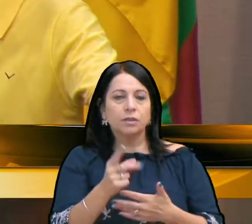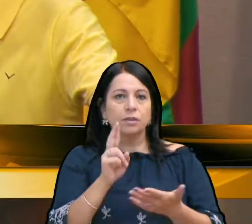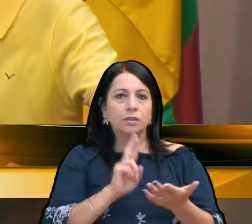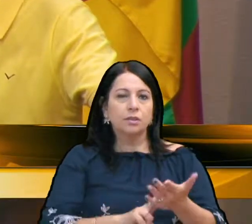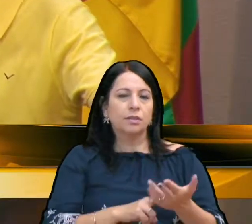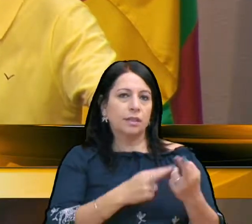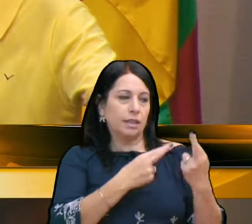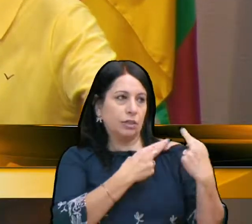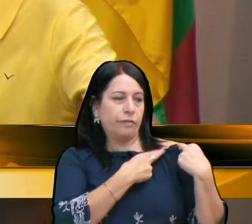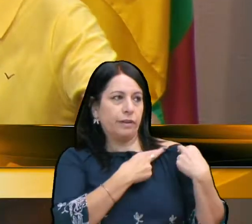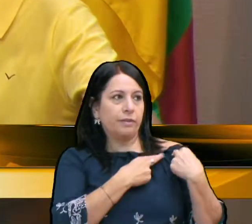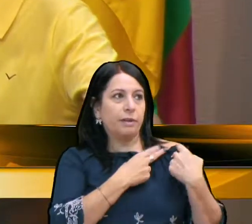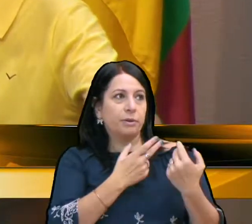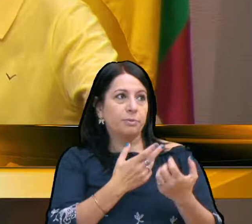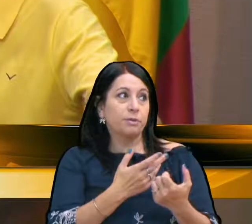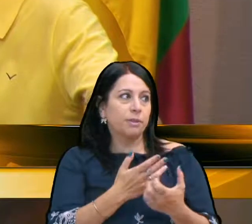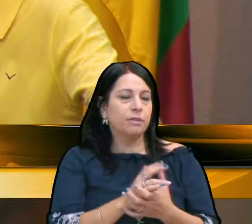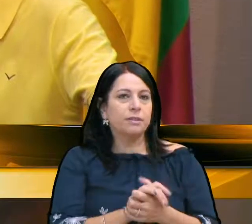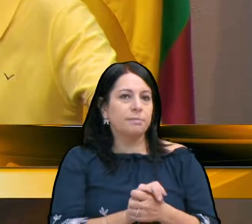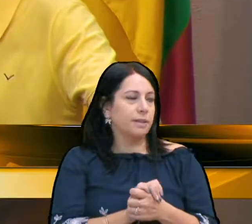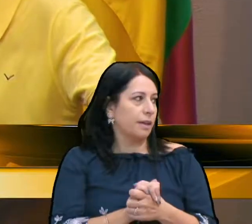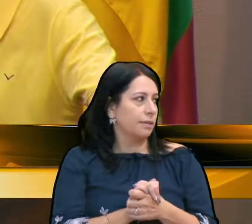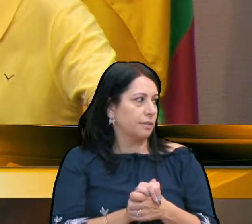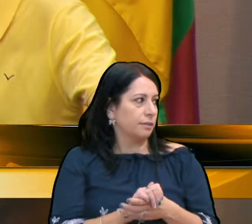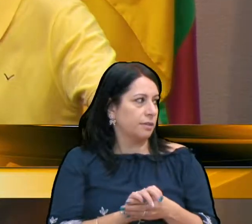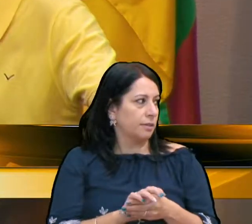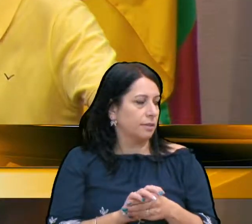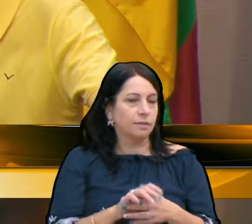sua responsabilidade, seu papel, ou entregue os cargos.